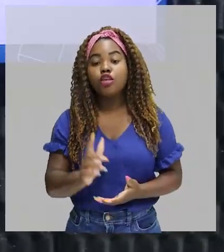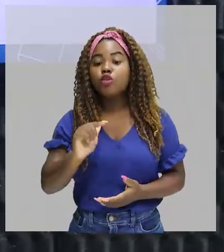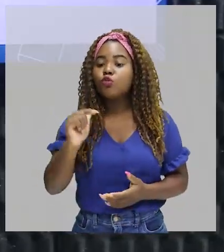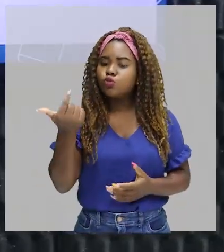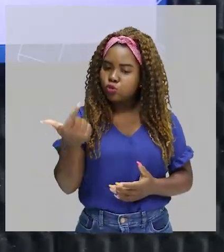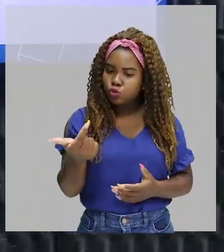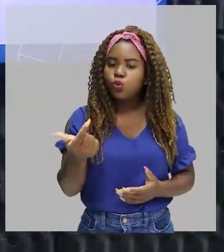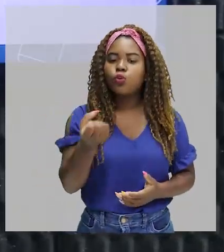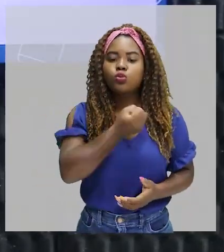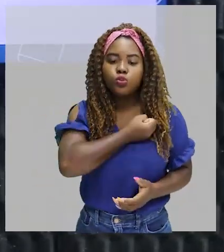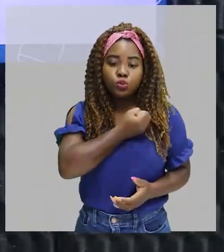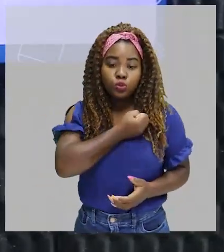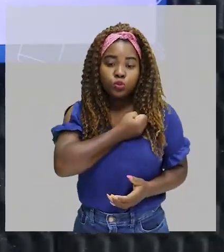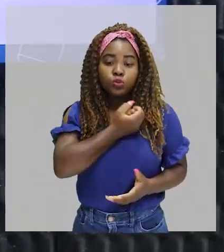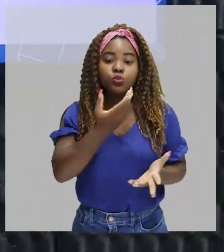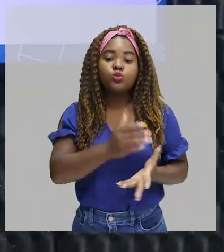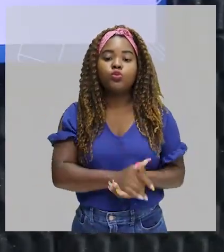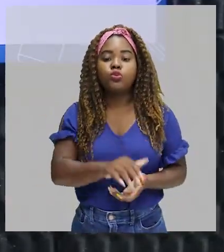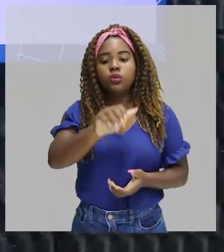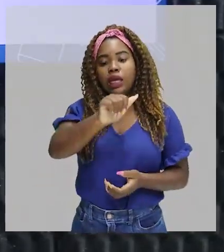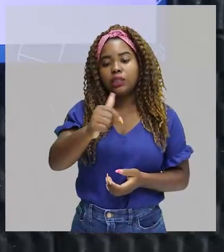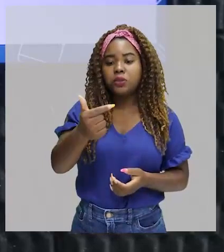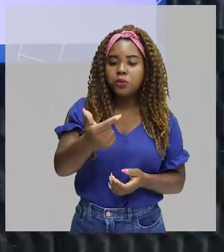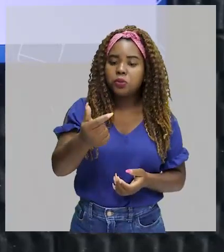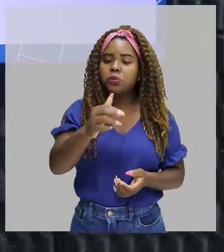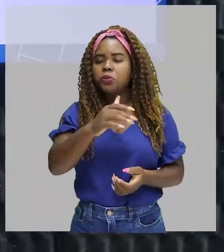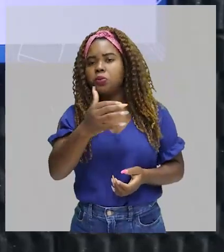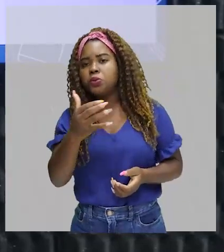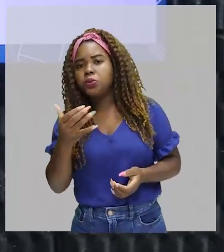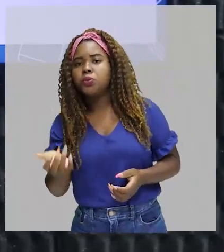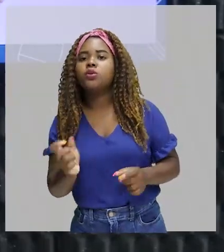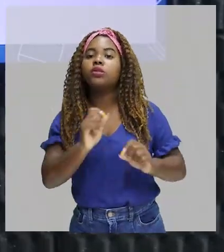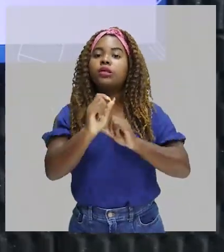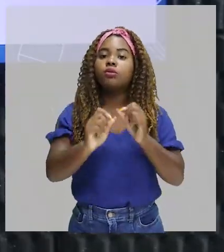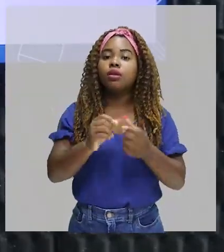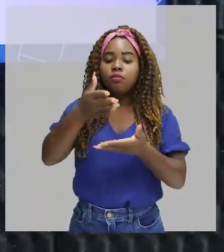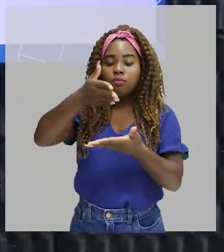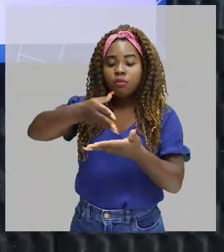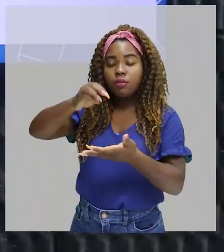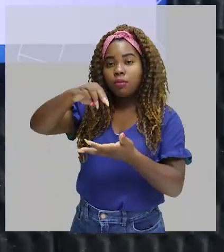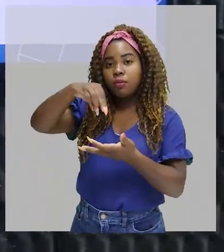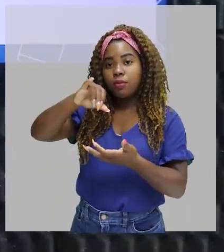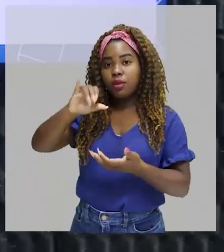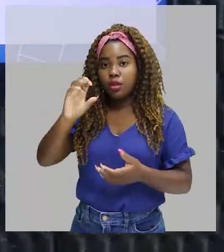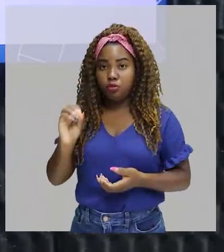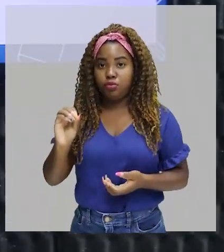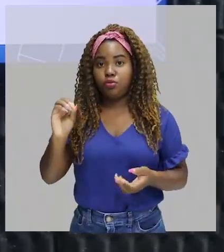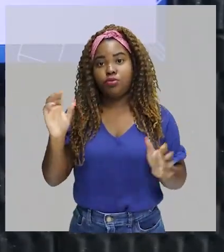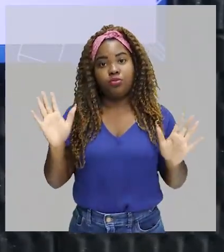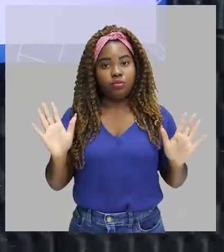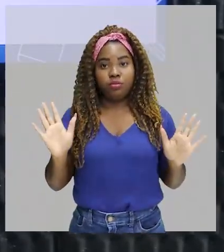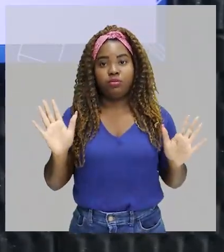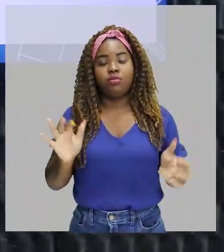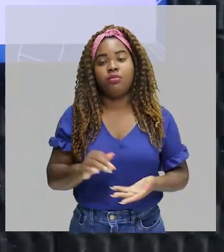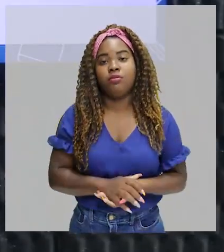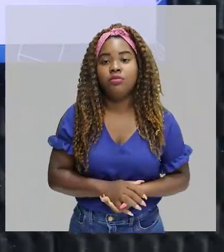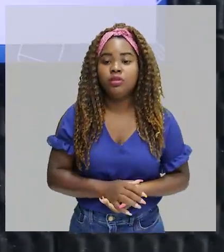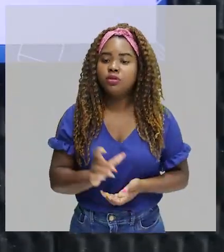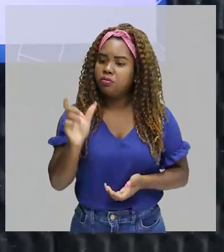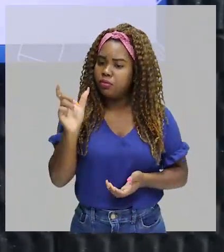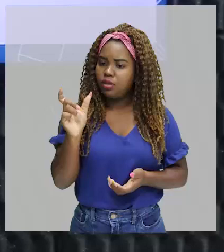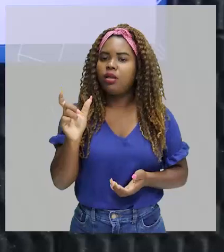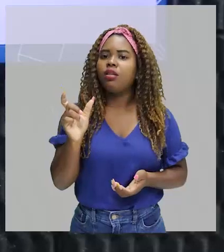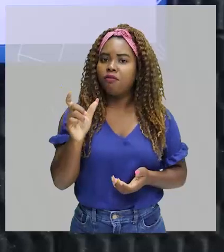os demais termos dessa sequência? Obviamente, eles são chamados de meios. Também, né, a palavrinha é